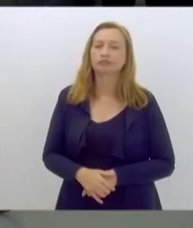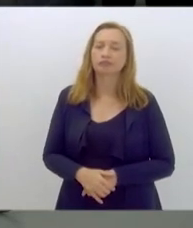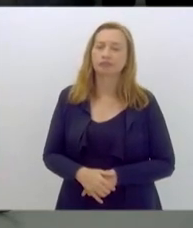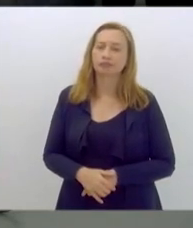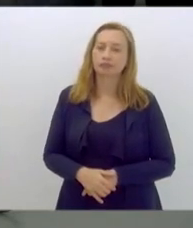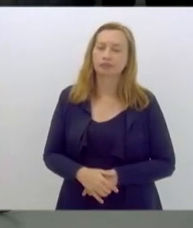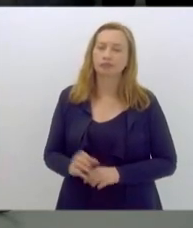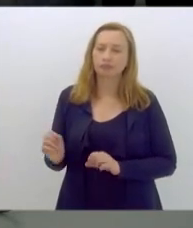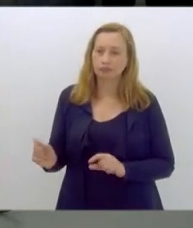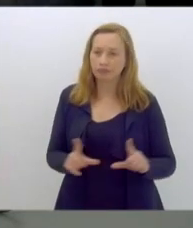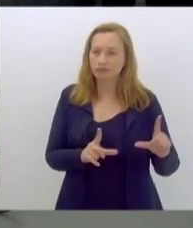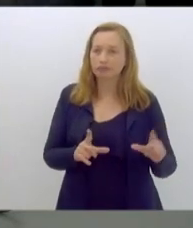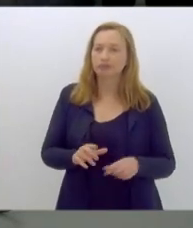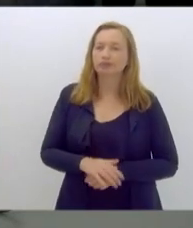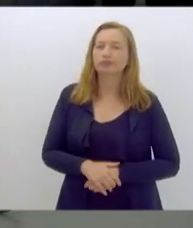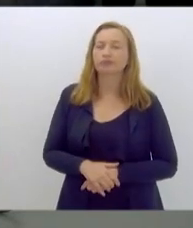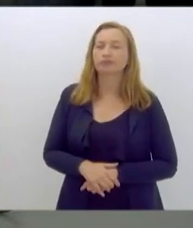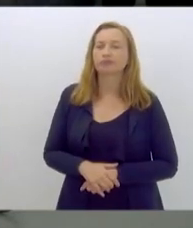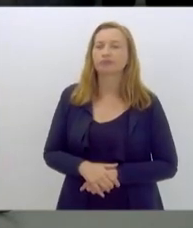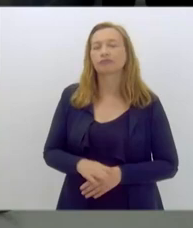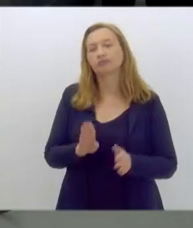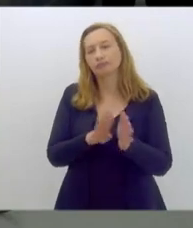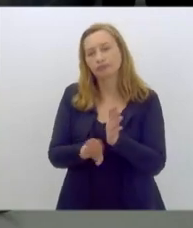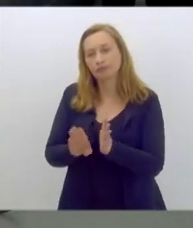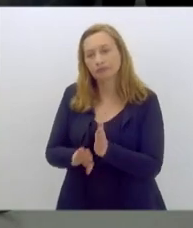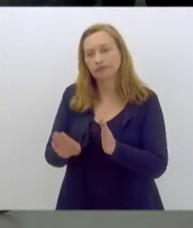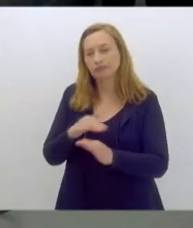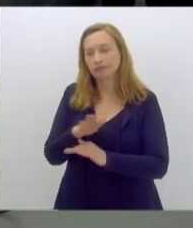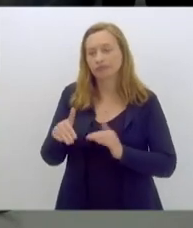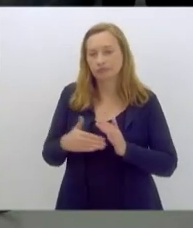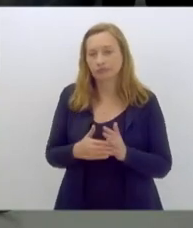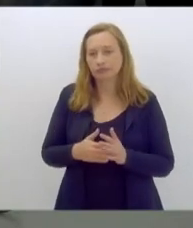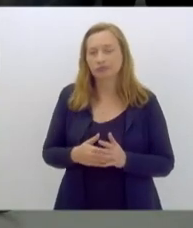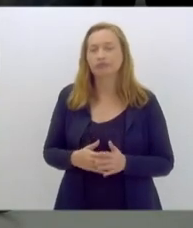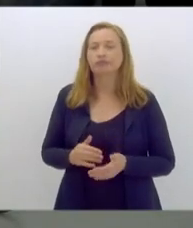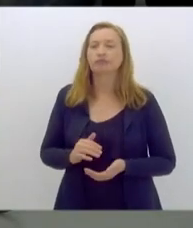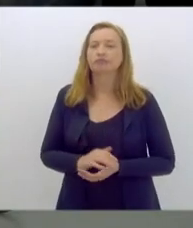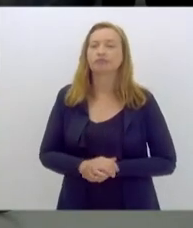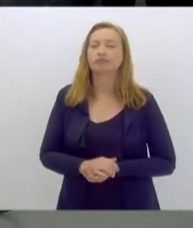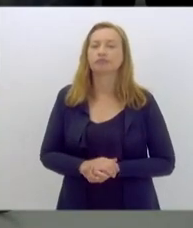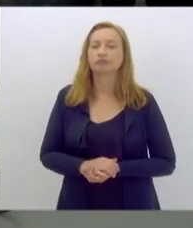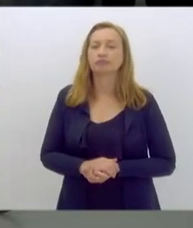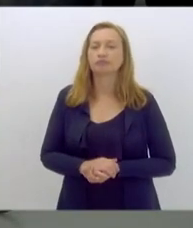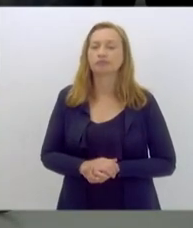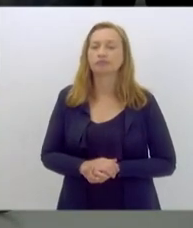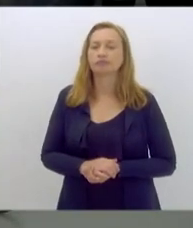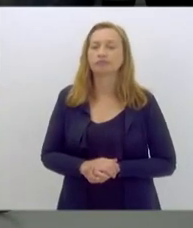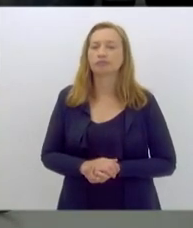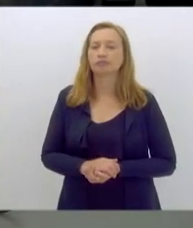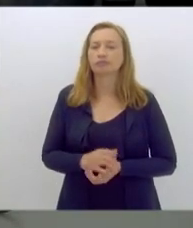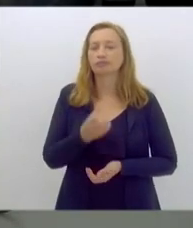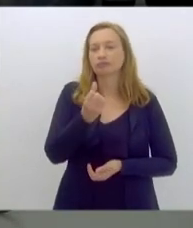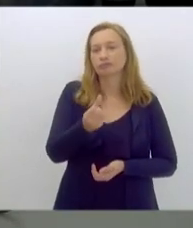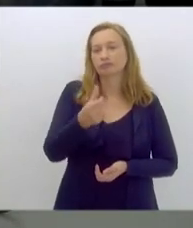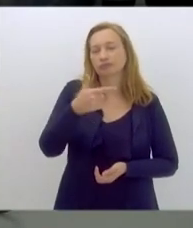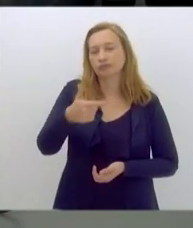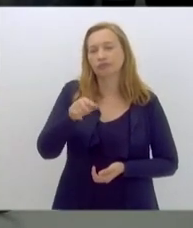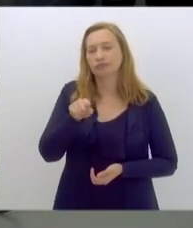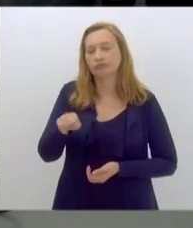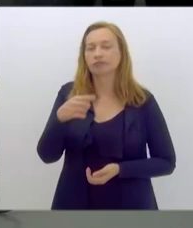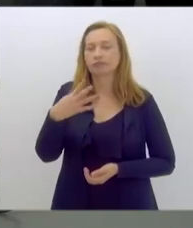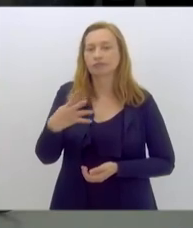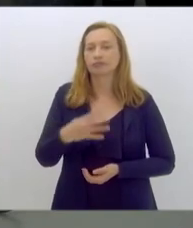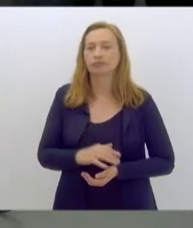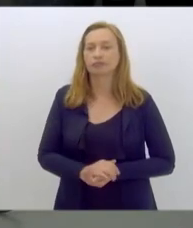pode passar e aí por grupo de despesa então nós temos pessoal e encargos sociais 62.4